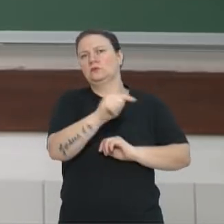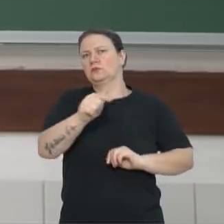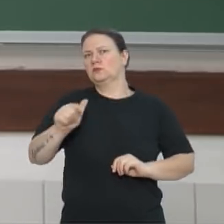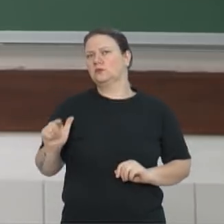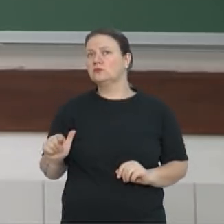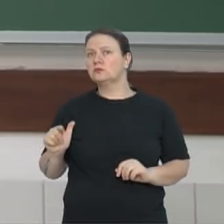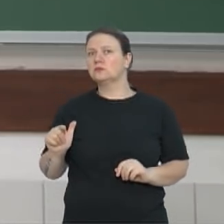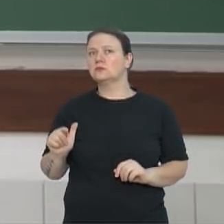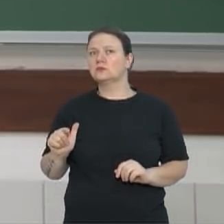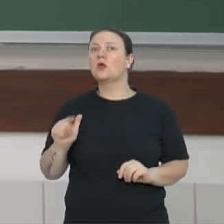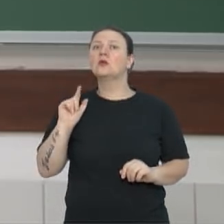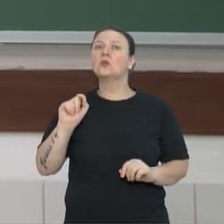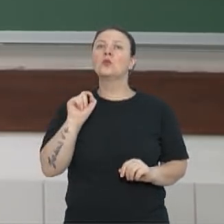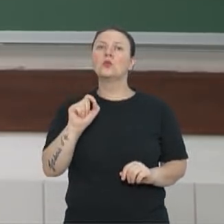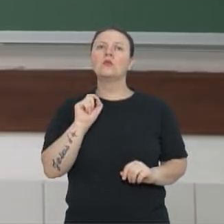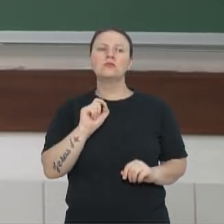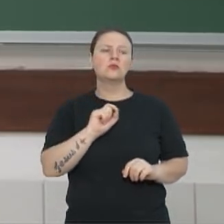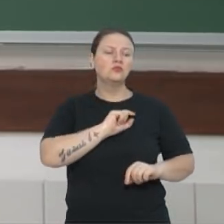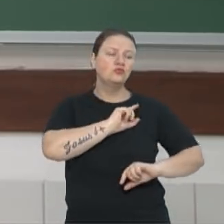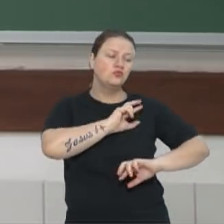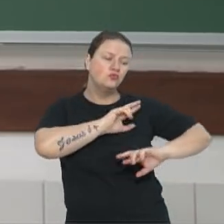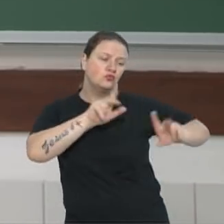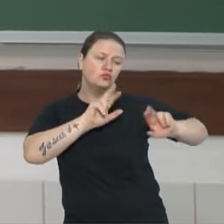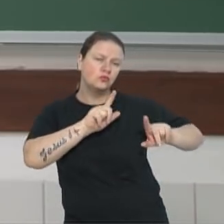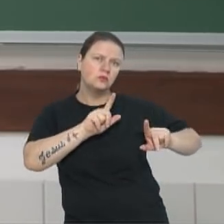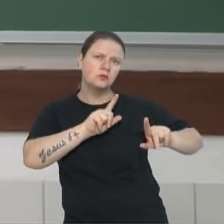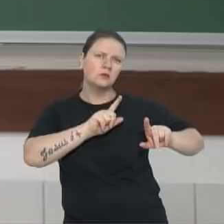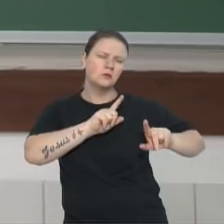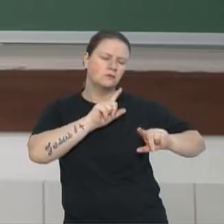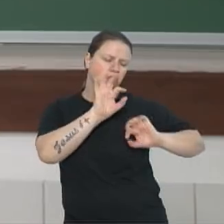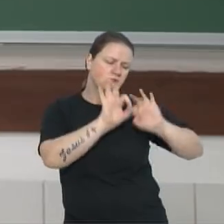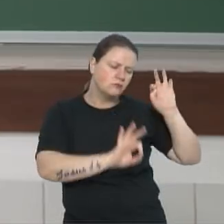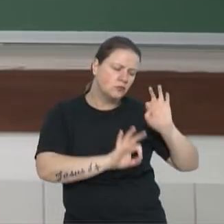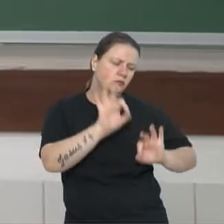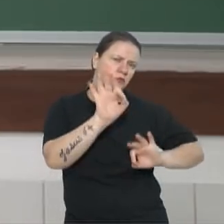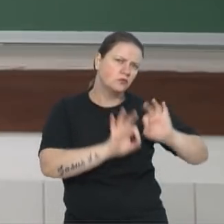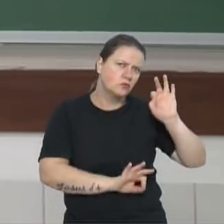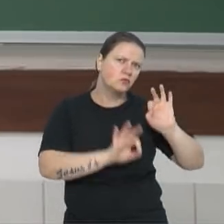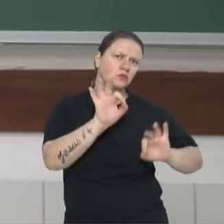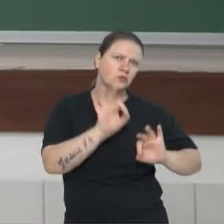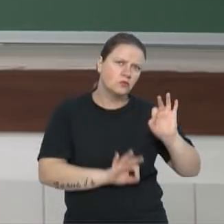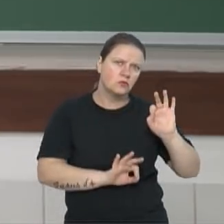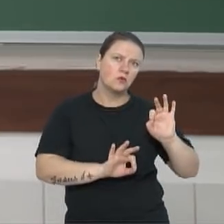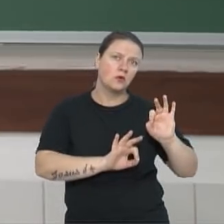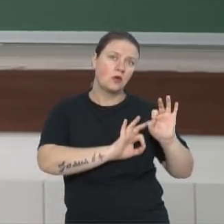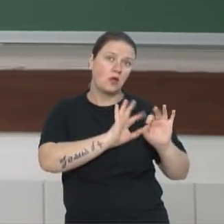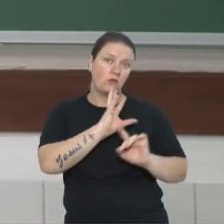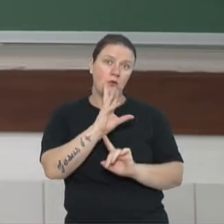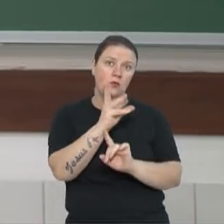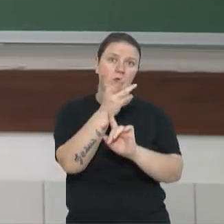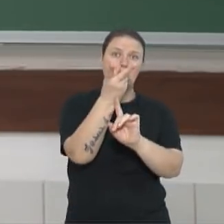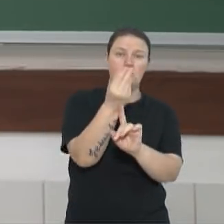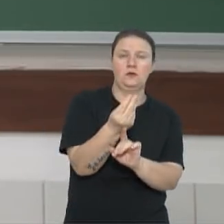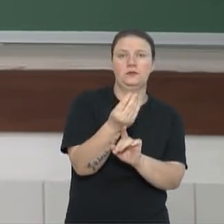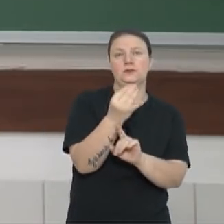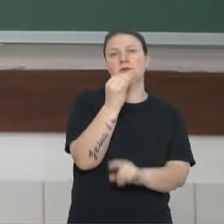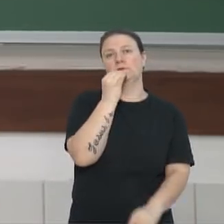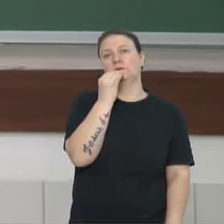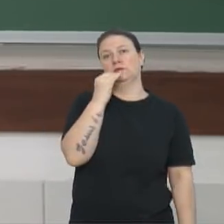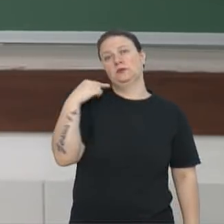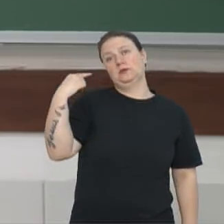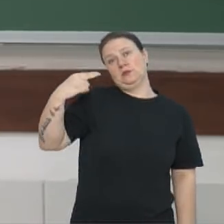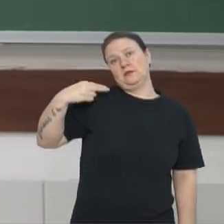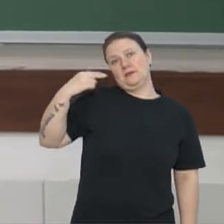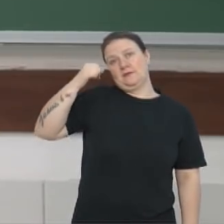movimentos que estão a serviço da produção artística. Por exemplo, quando a atriz de teatro